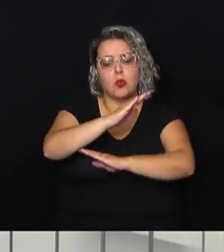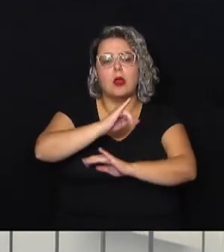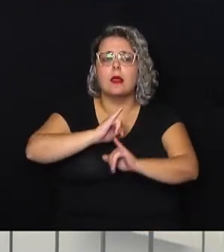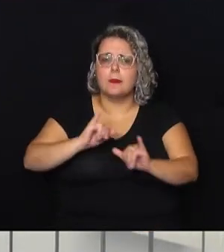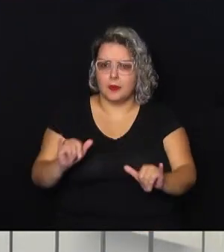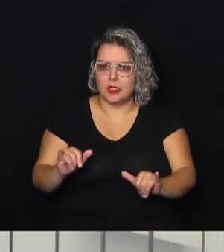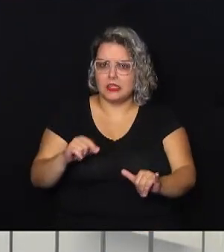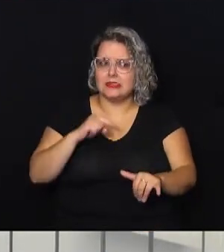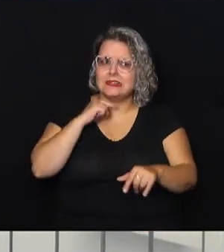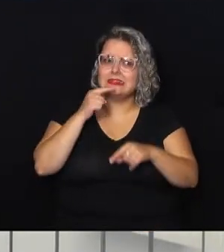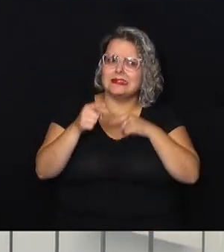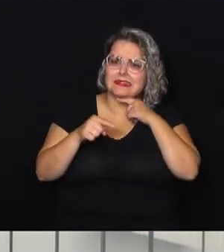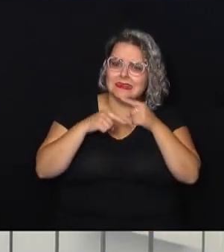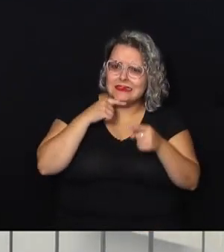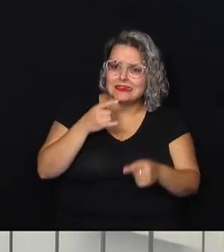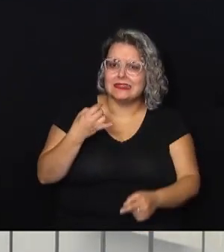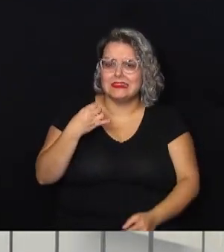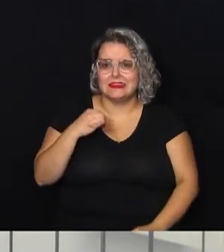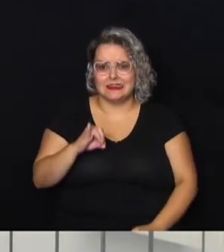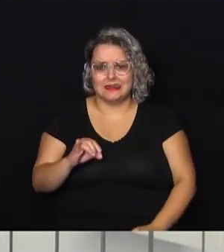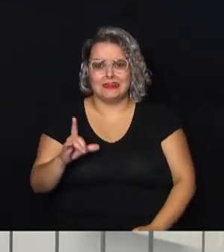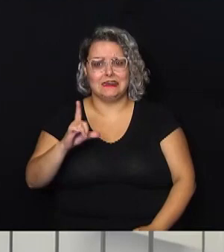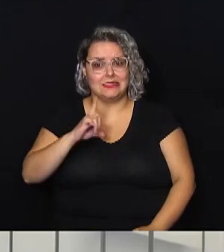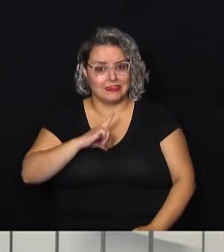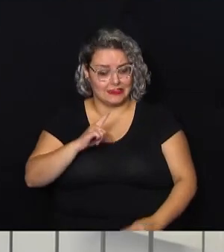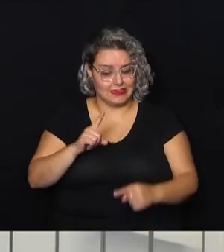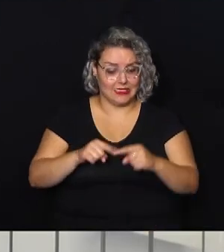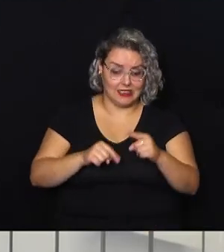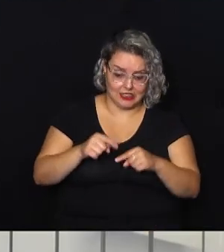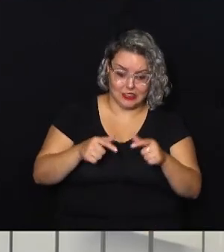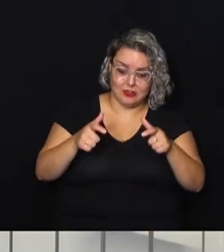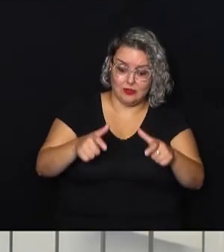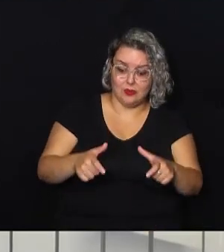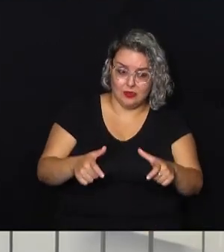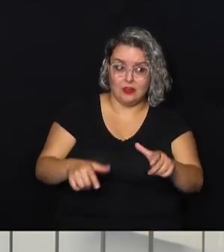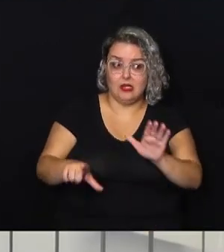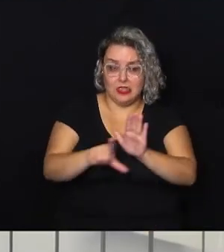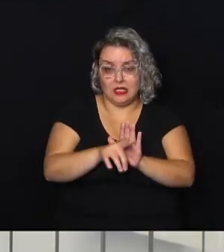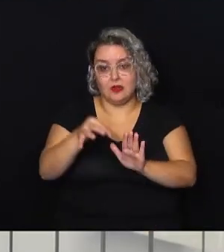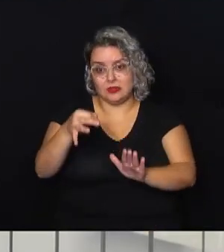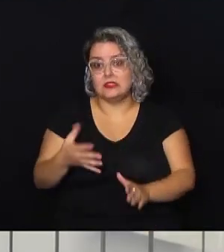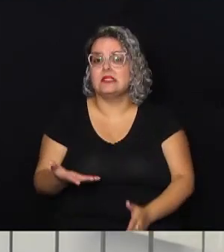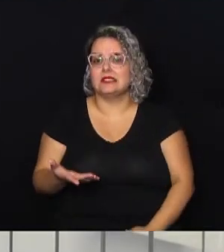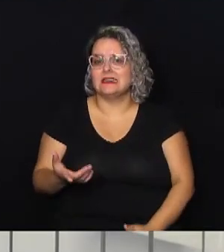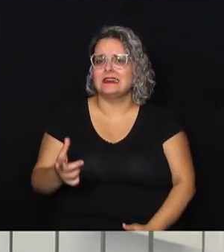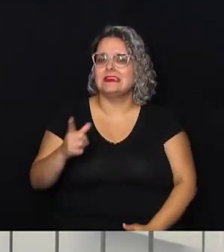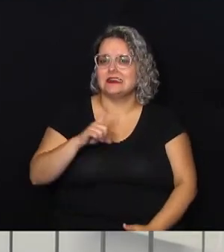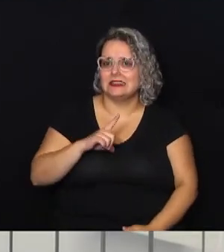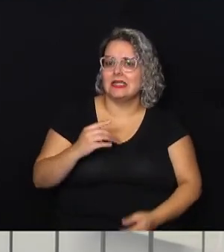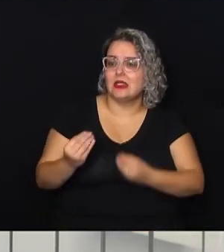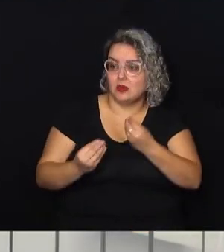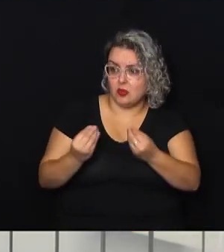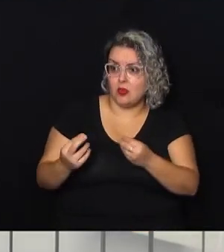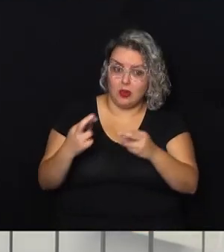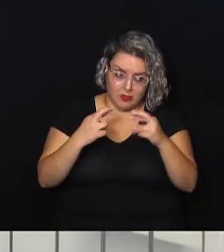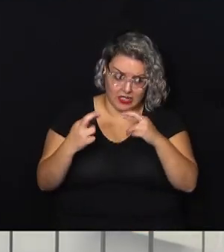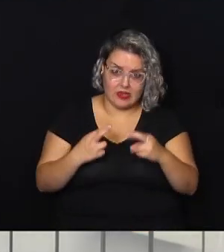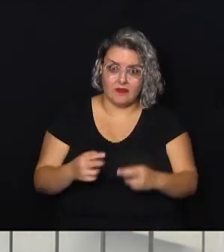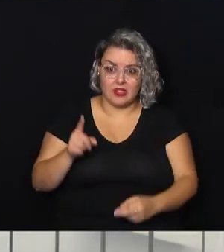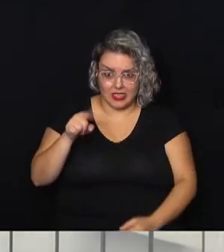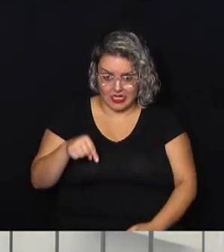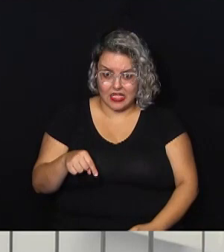em dúvida para saber se ele tem um aparelho legal, correto, tem como checar se o aparelho ele